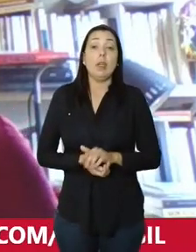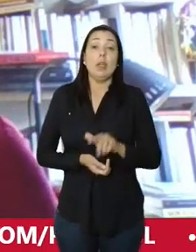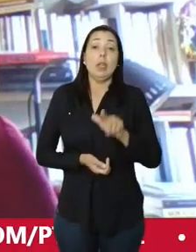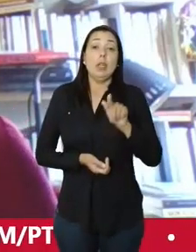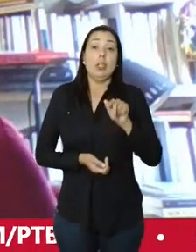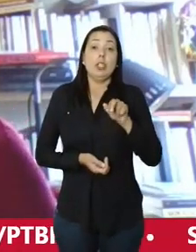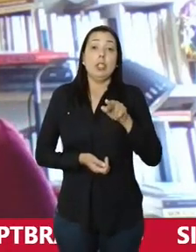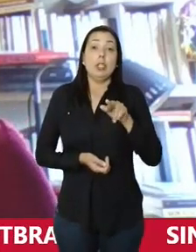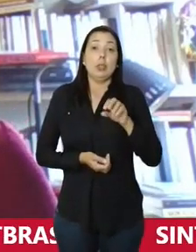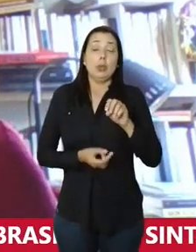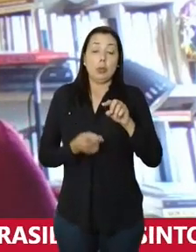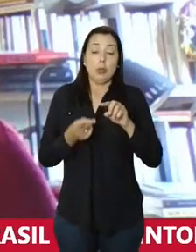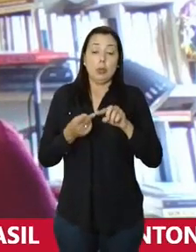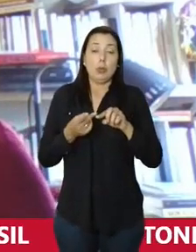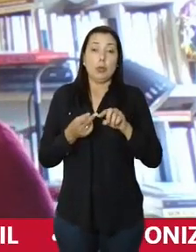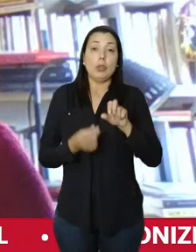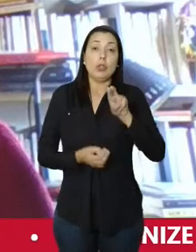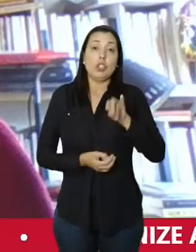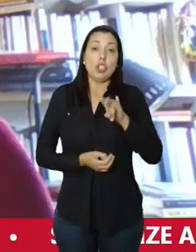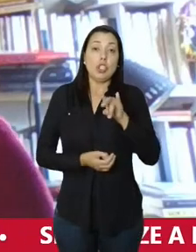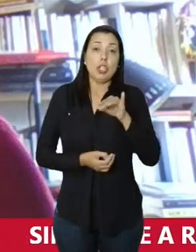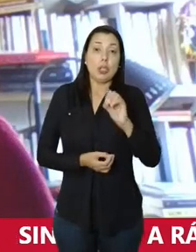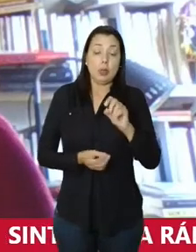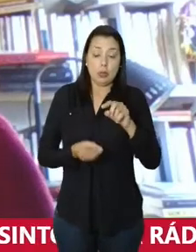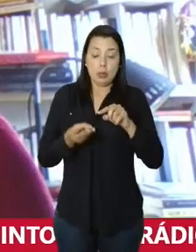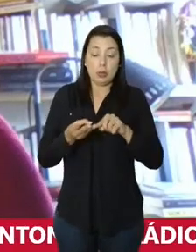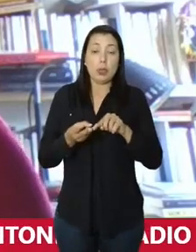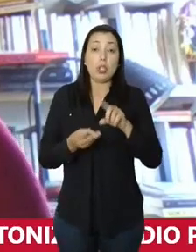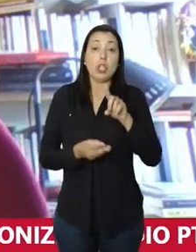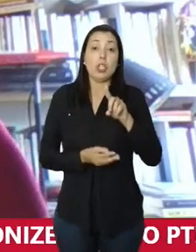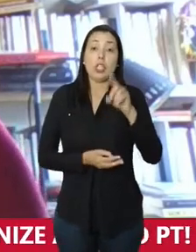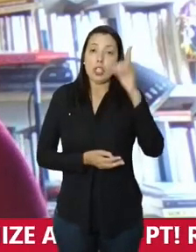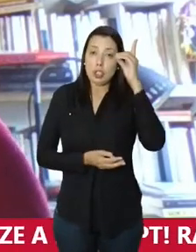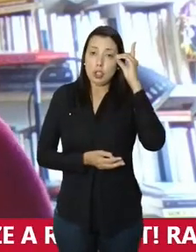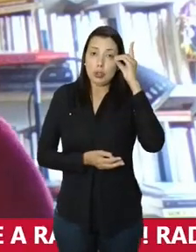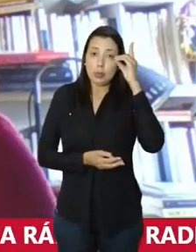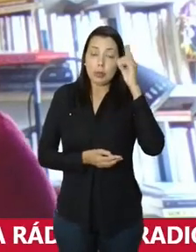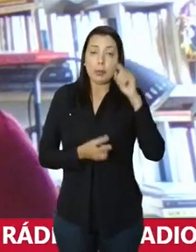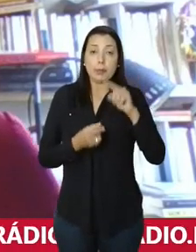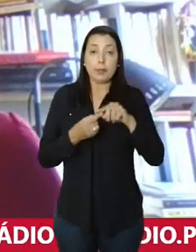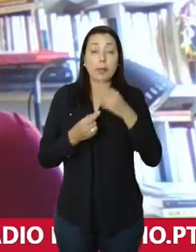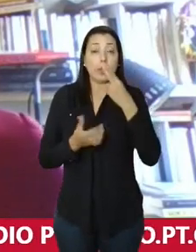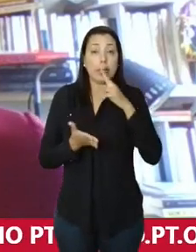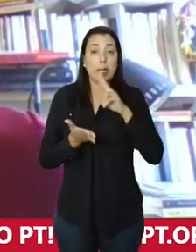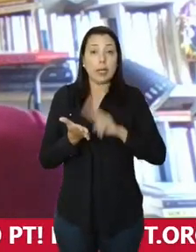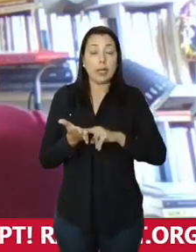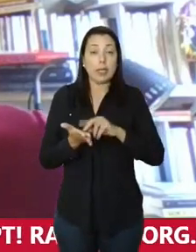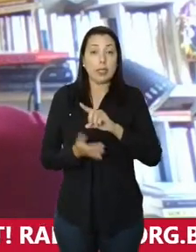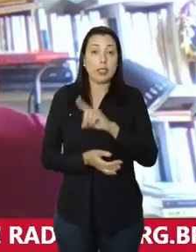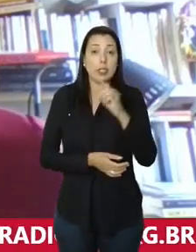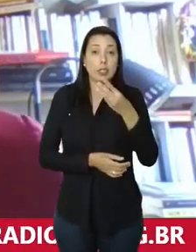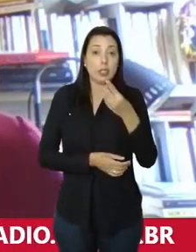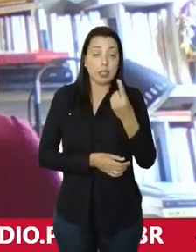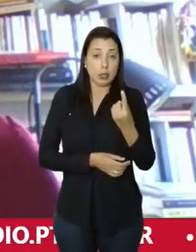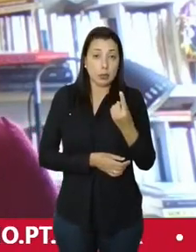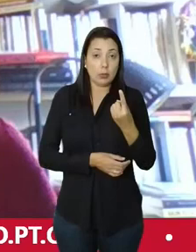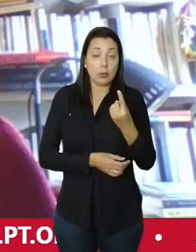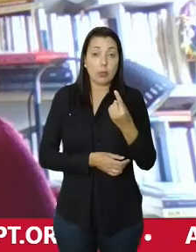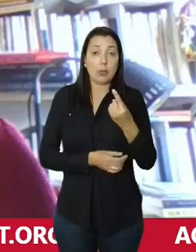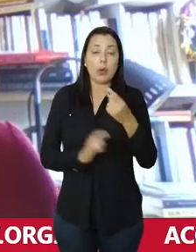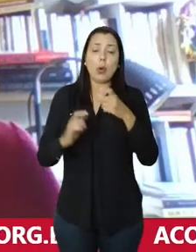a do Jango e a da Dilma. A carta do dia 31, lida pela Dilma,